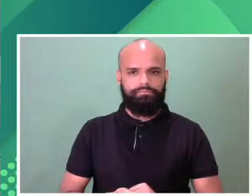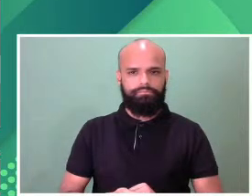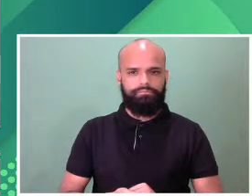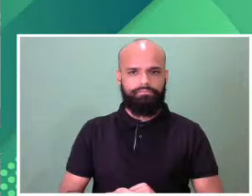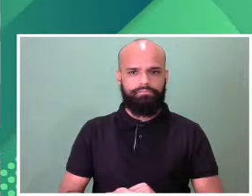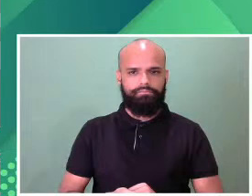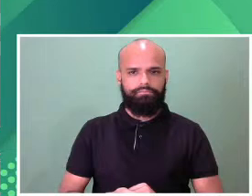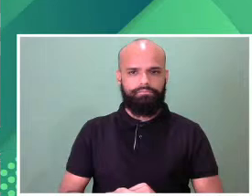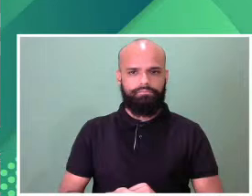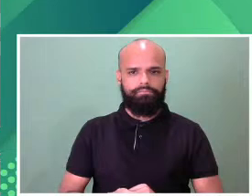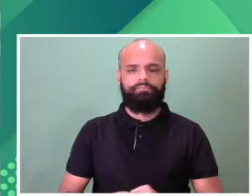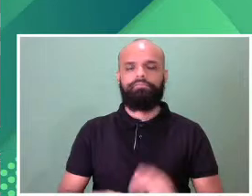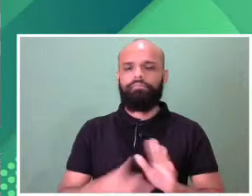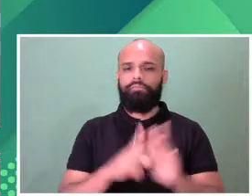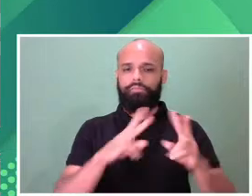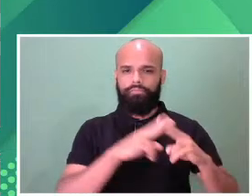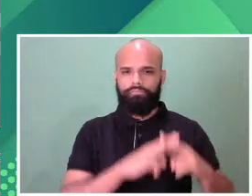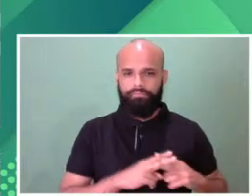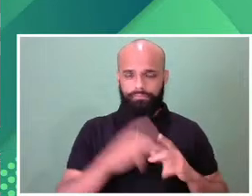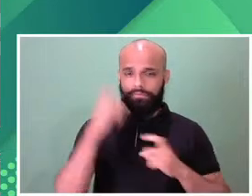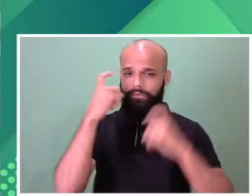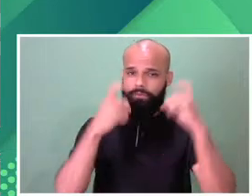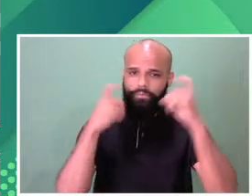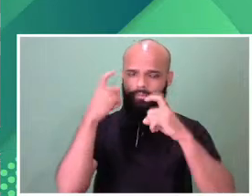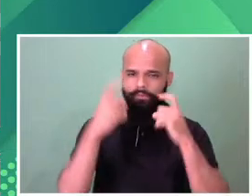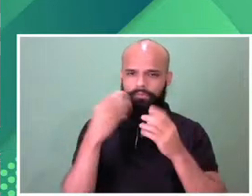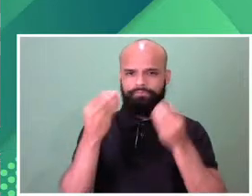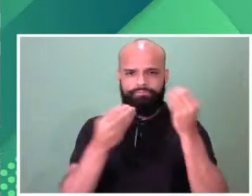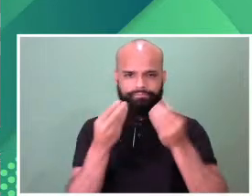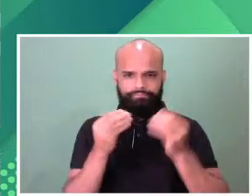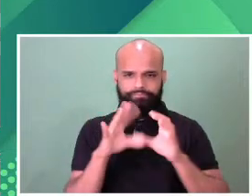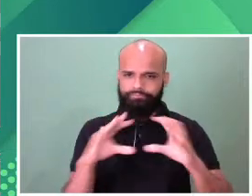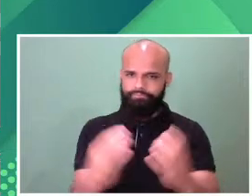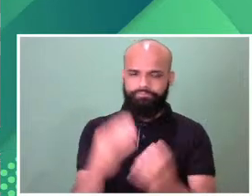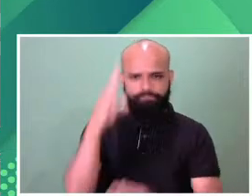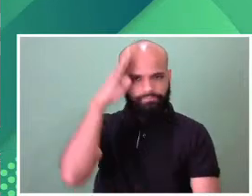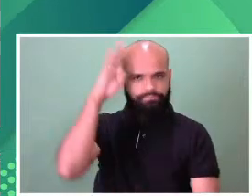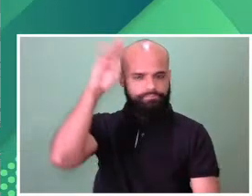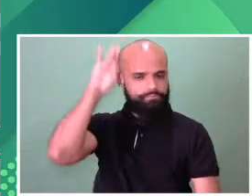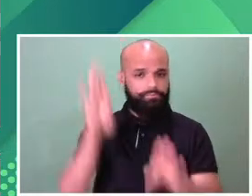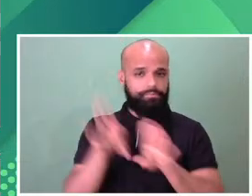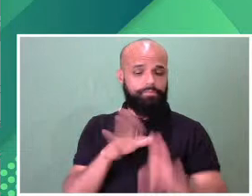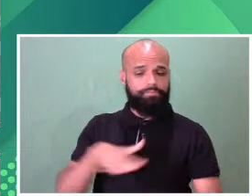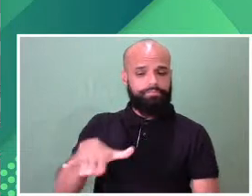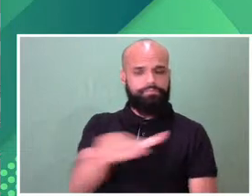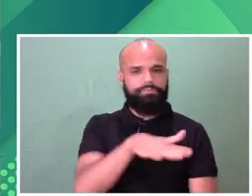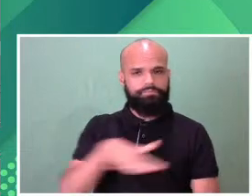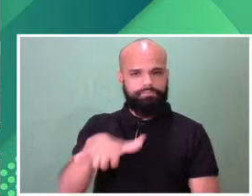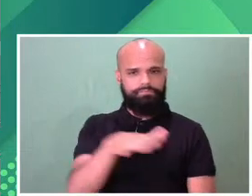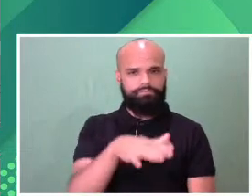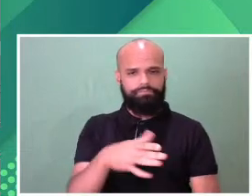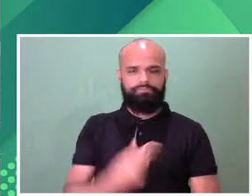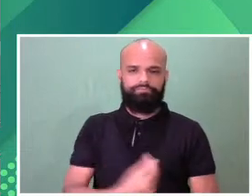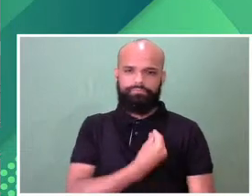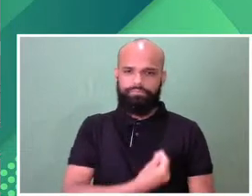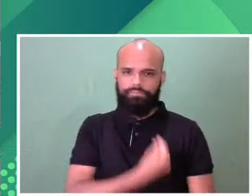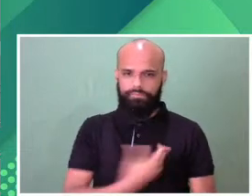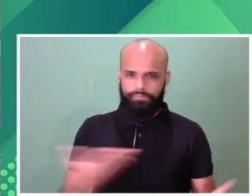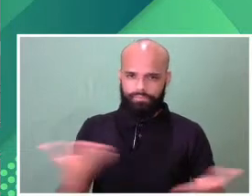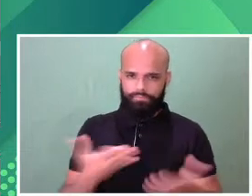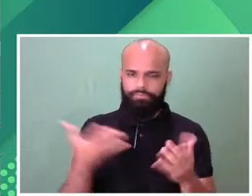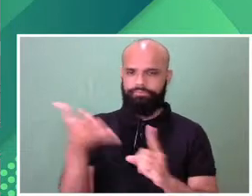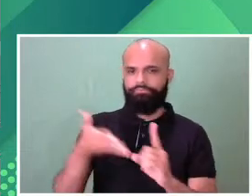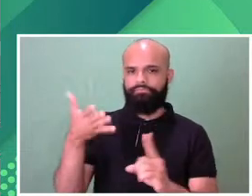A UNIR, preocupada com o bem-estar da comunidade acadêmica e comunidade em geral, que assistem a este evento, adota